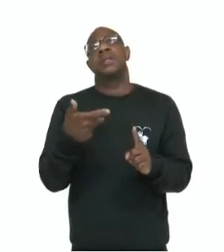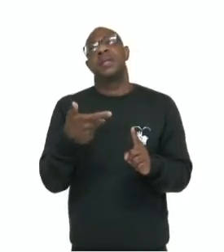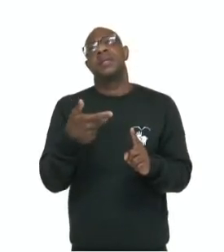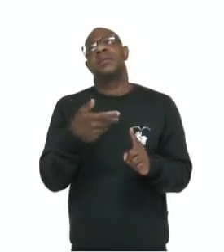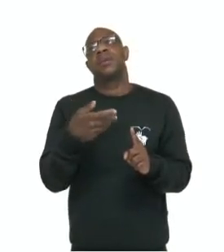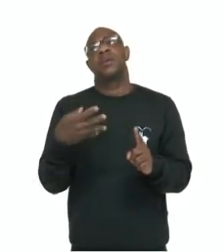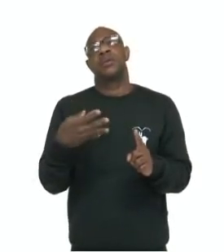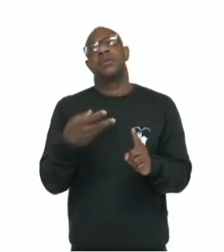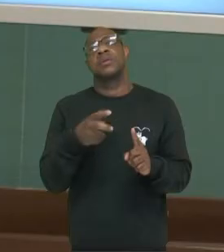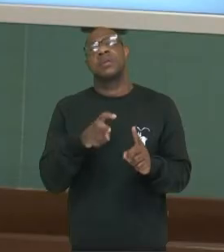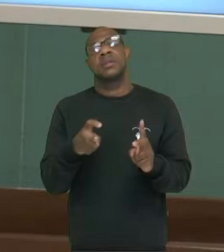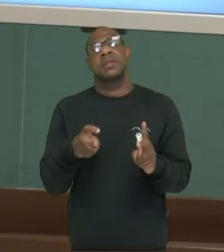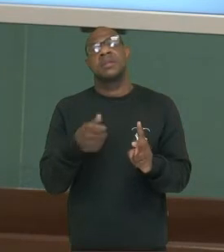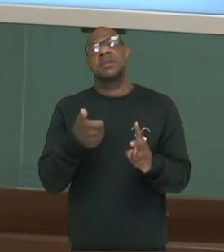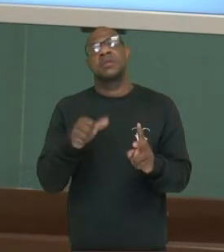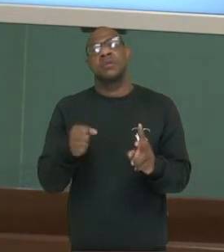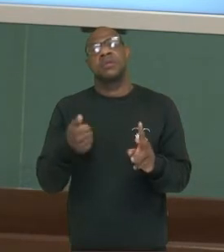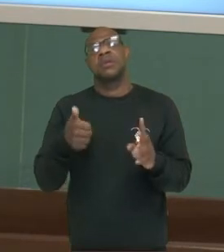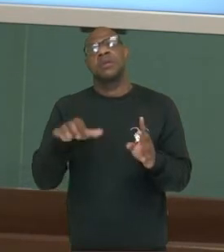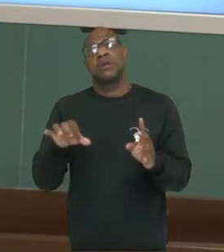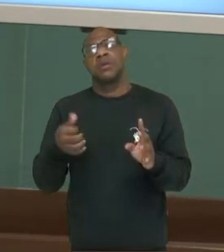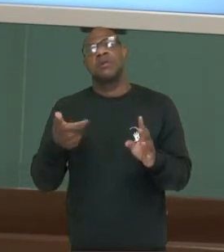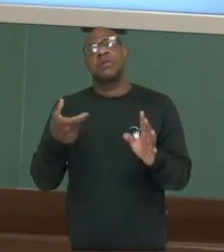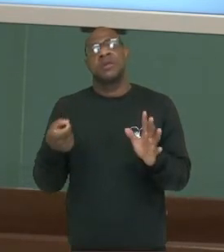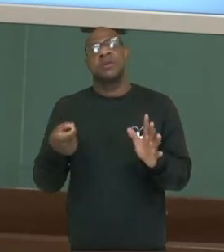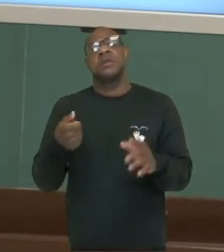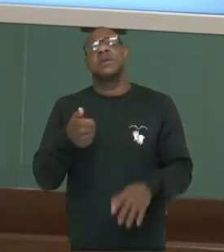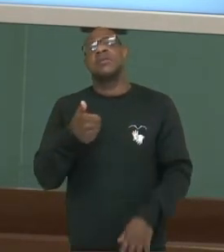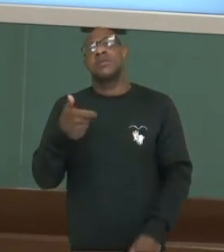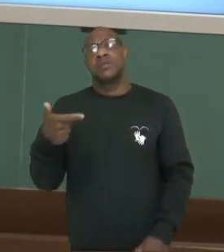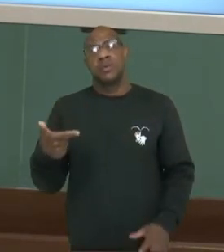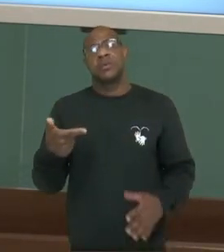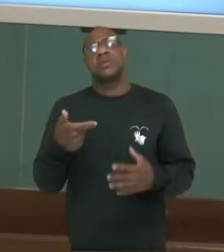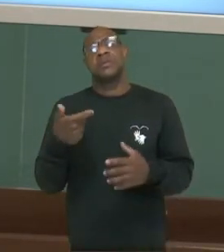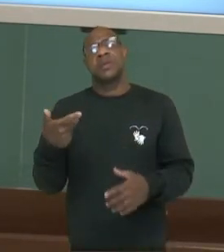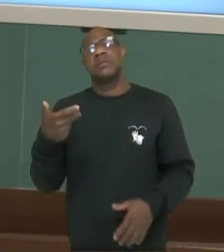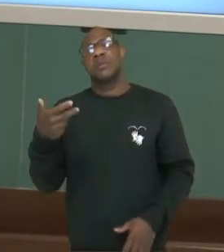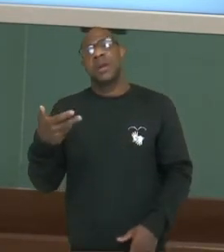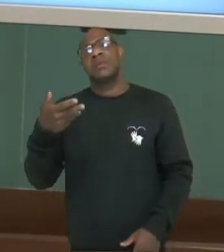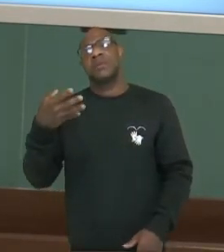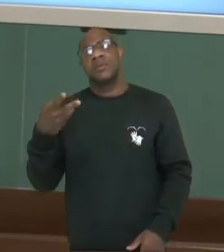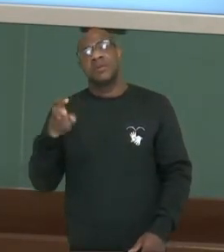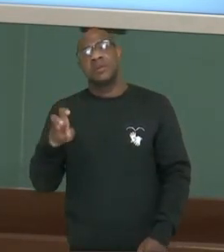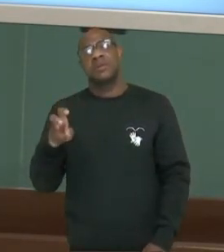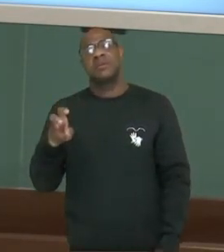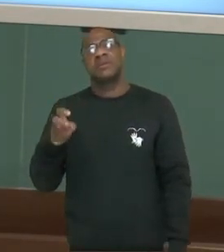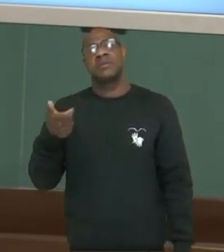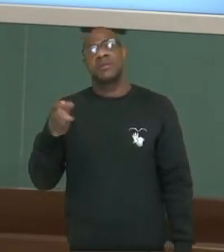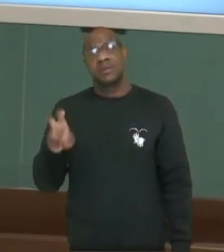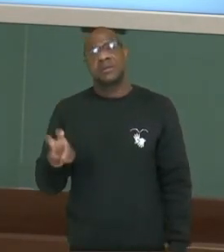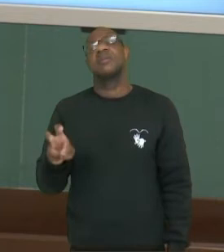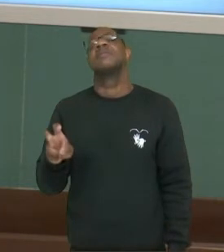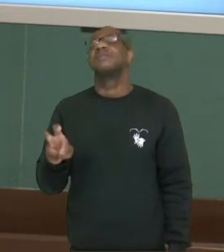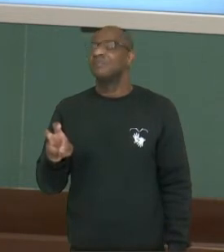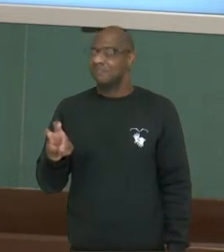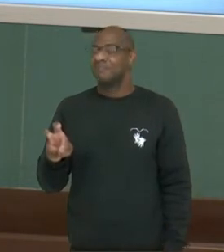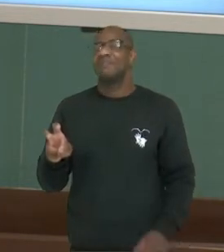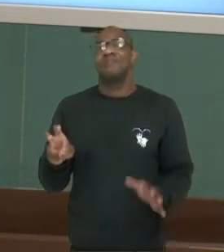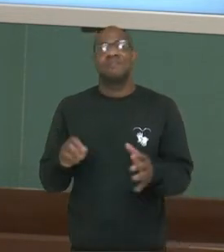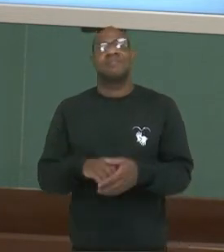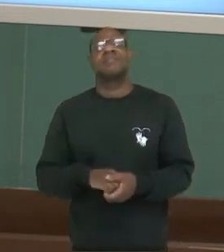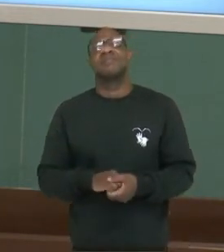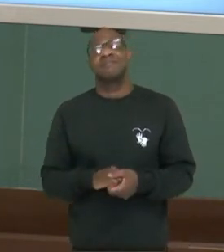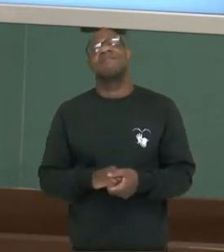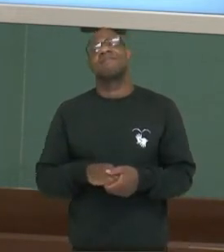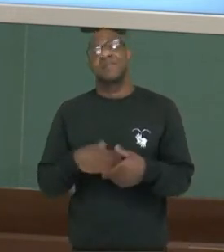14, 15, 16, 17, 18, 19, 20, 21, 22, 23, 24, no dia 25